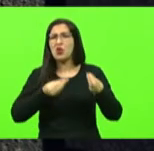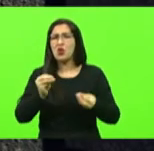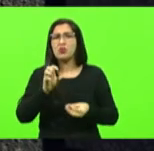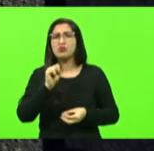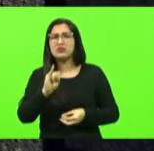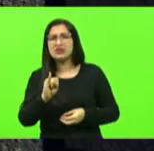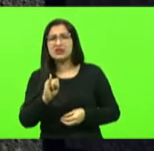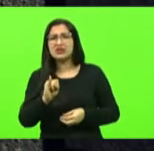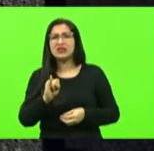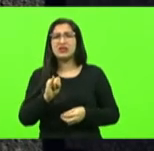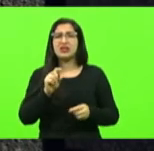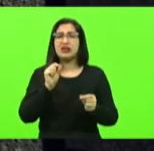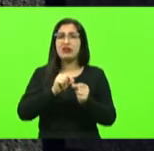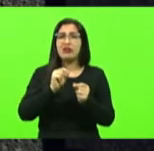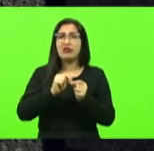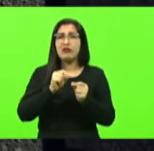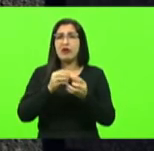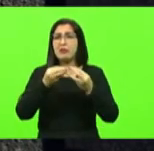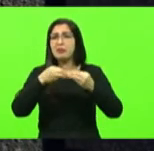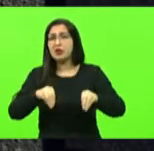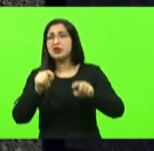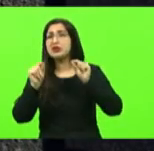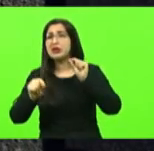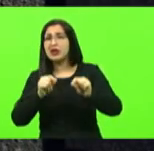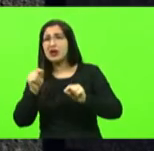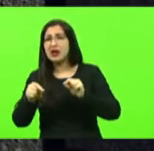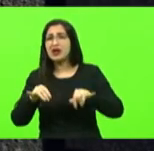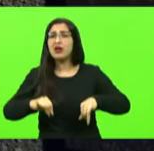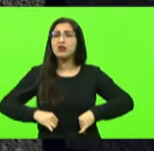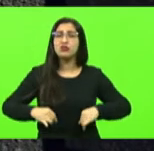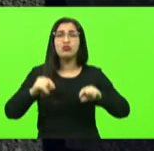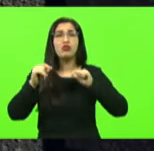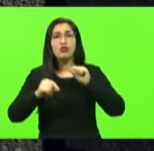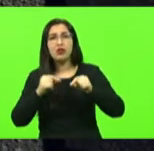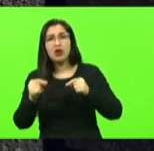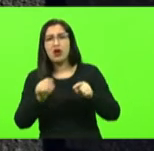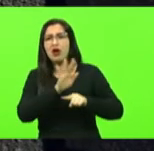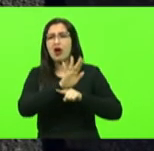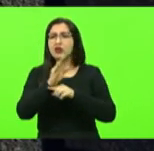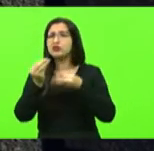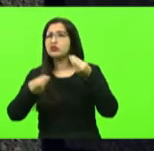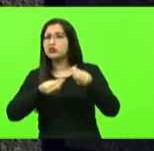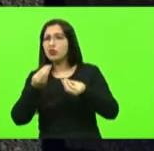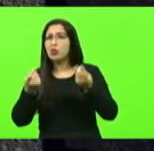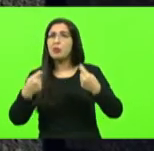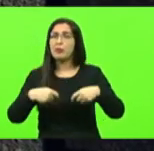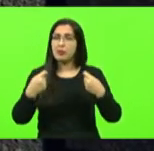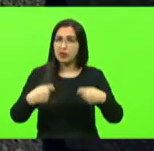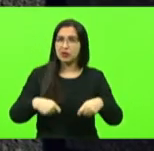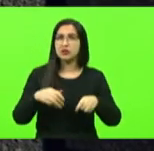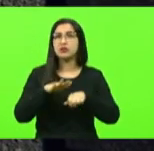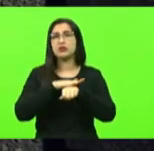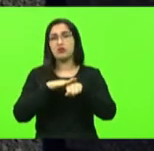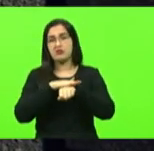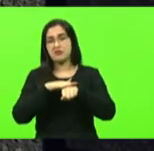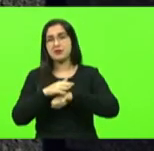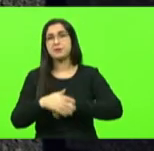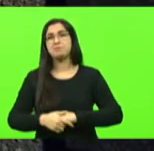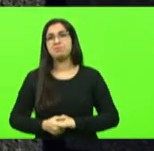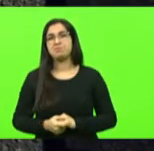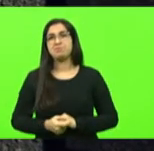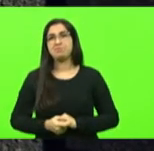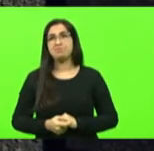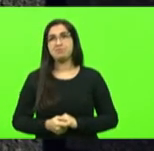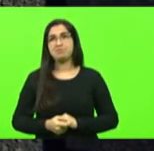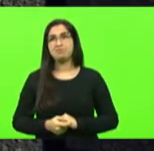a paragem tem antes da construção e durante a construção e depois da construção. Então, a gente